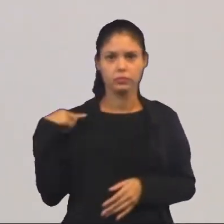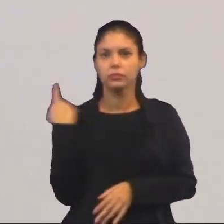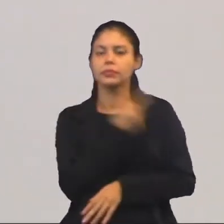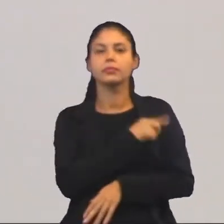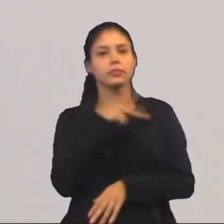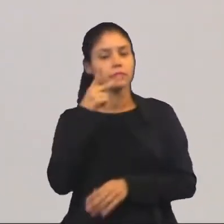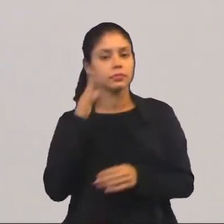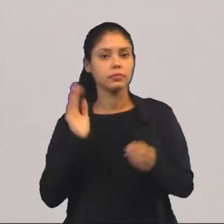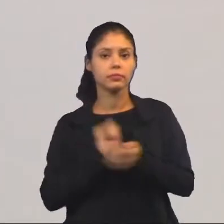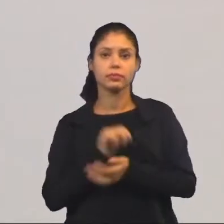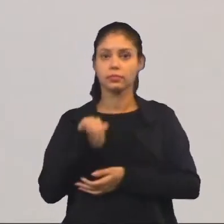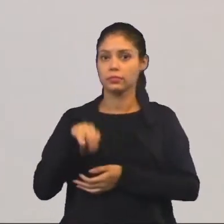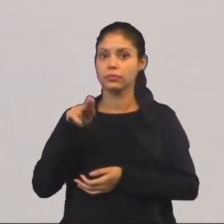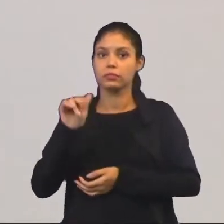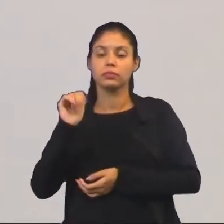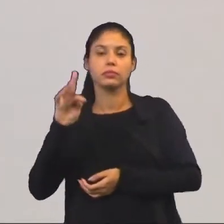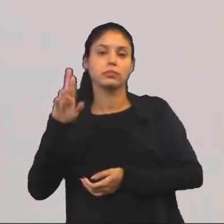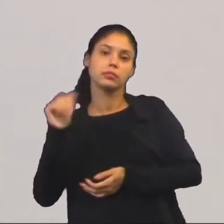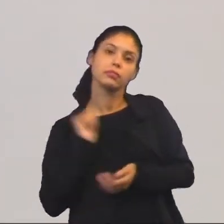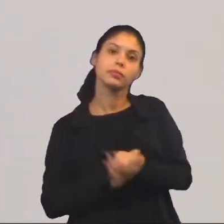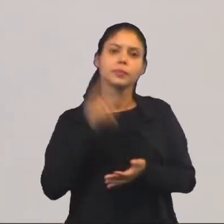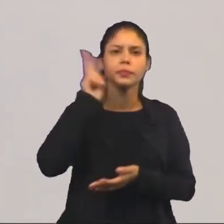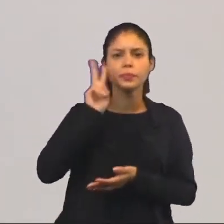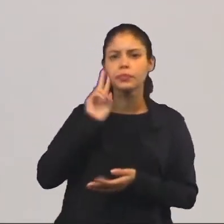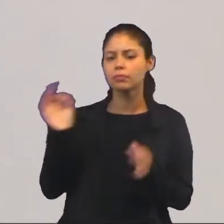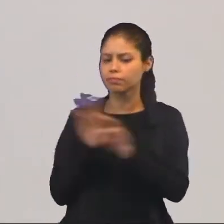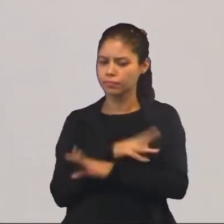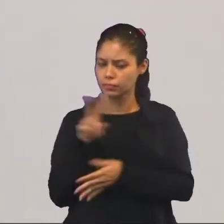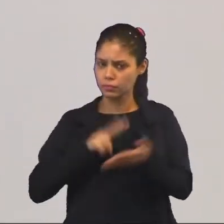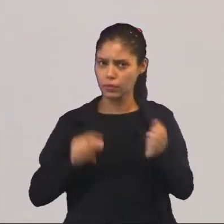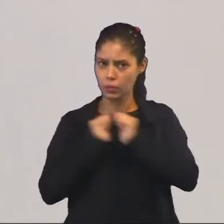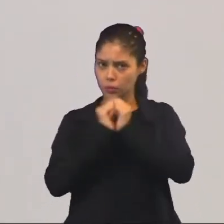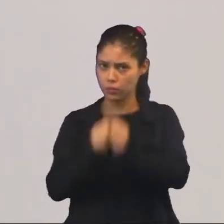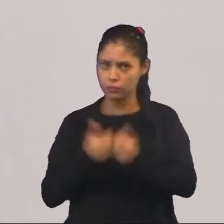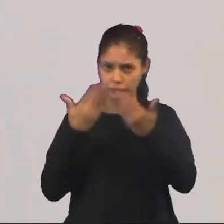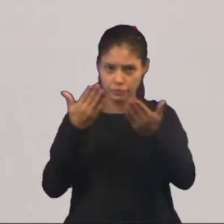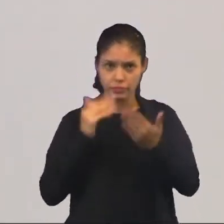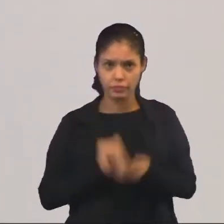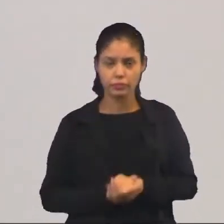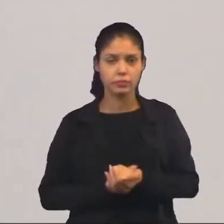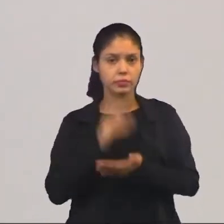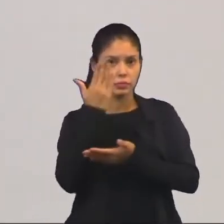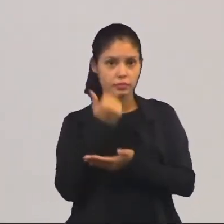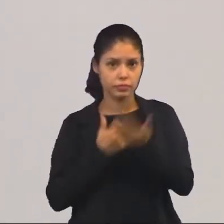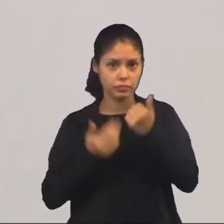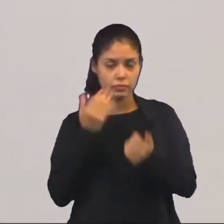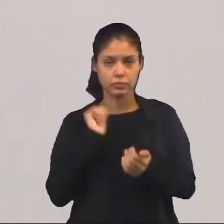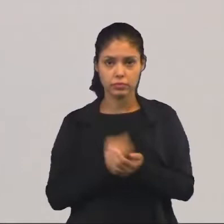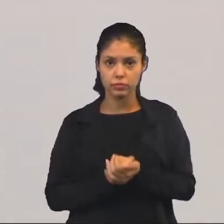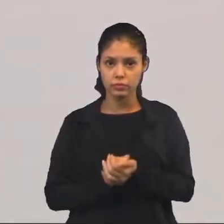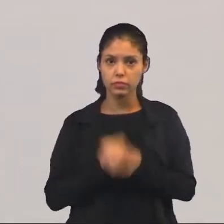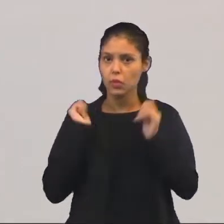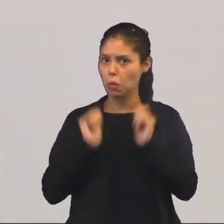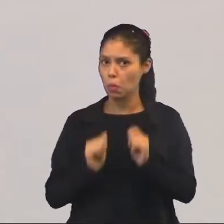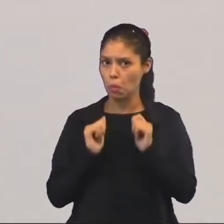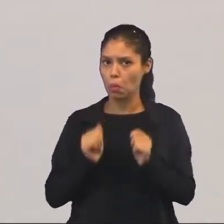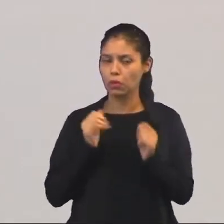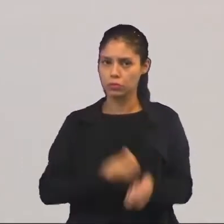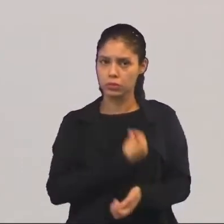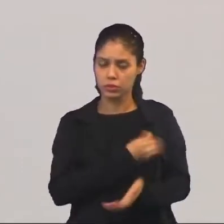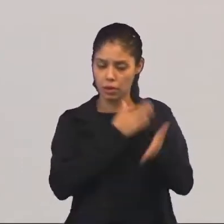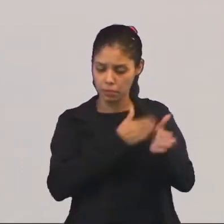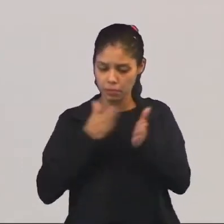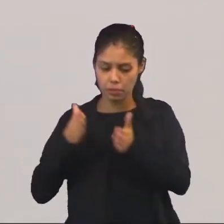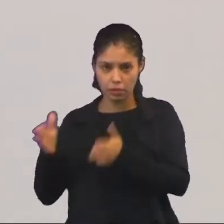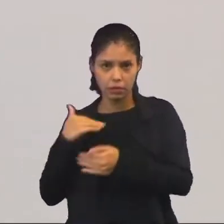falamos dos alimentos in natura, é importante nós lembrarmos isso que eu acabei de ler com vocês. Que esses alimentos in natura, eles podem estar passando